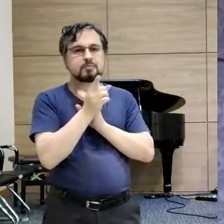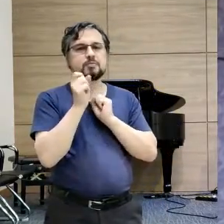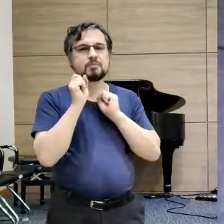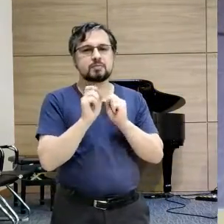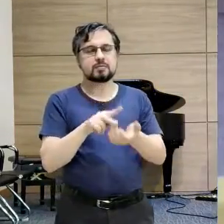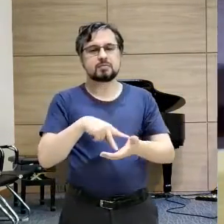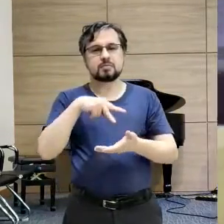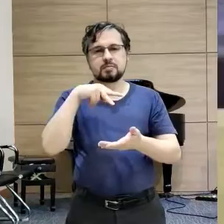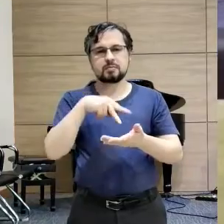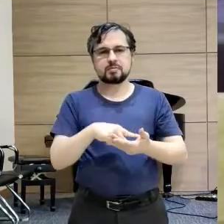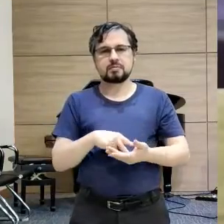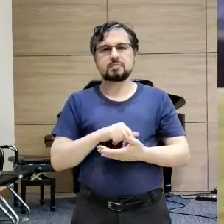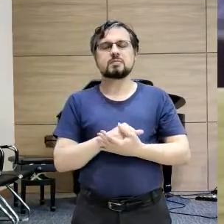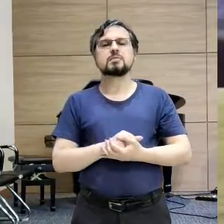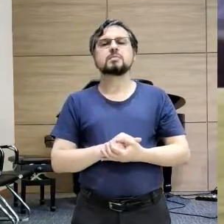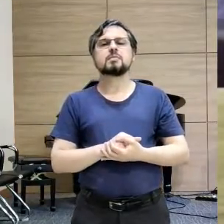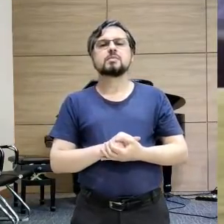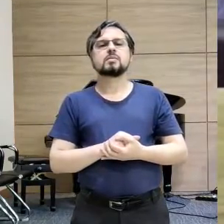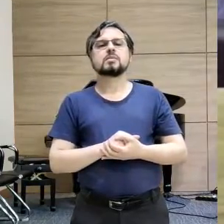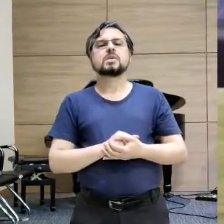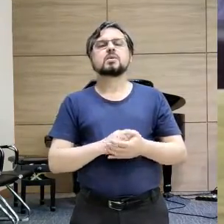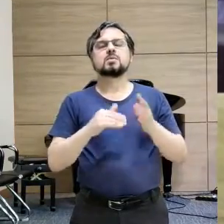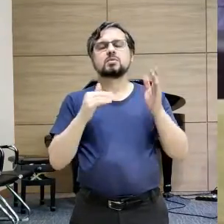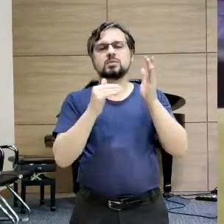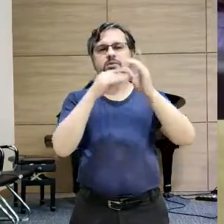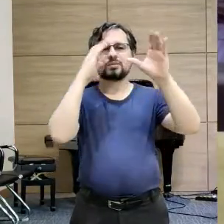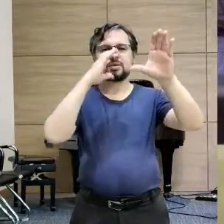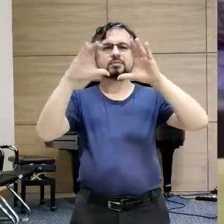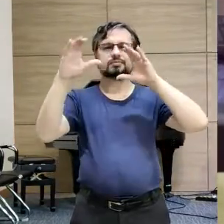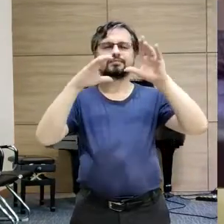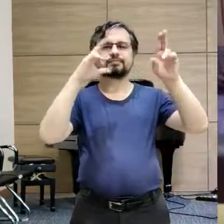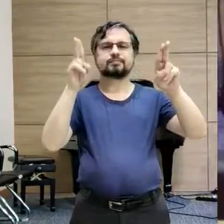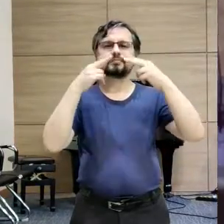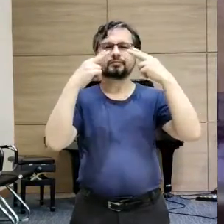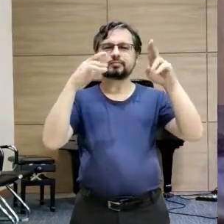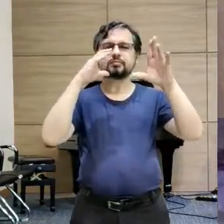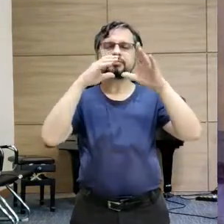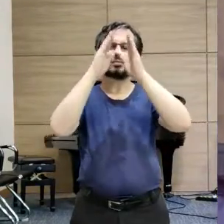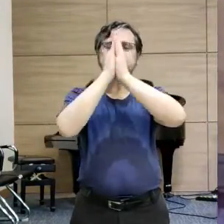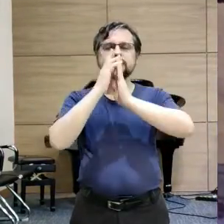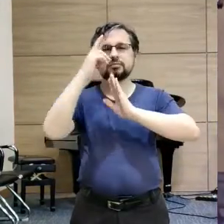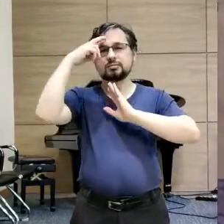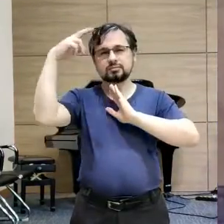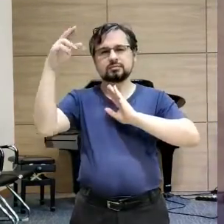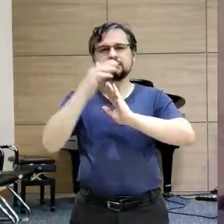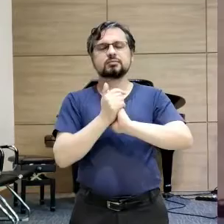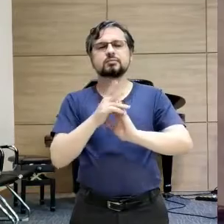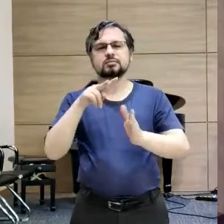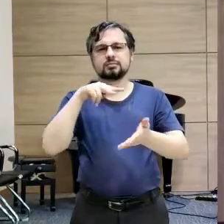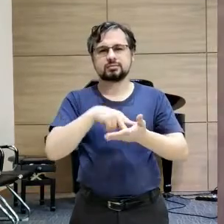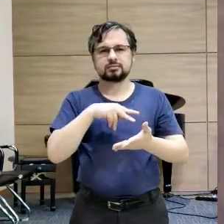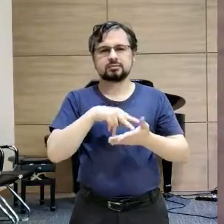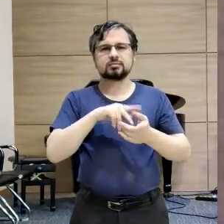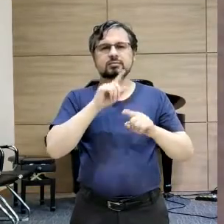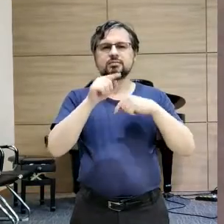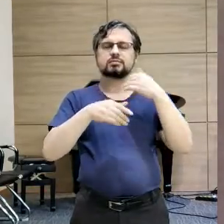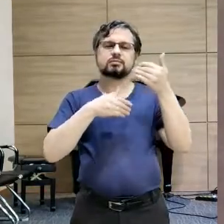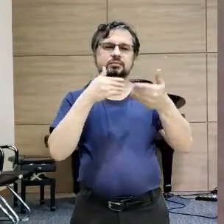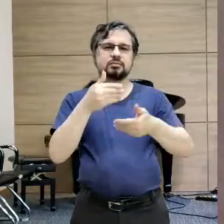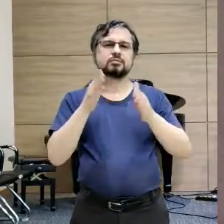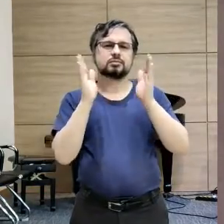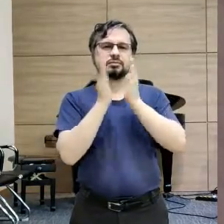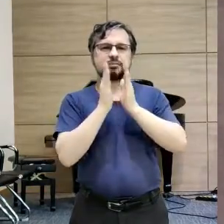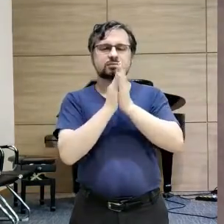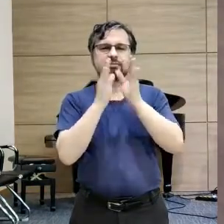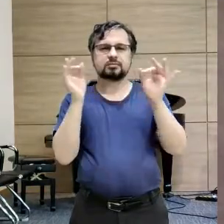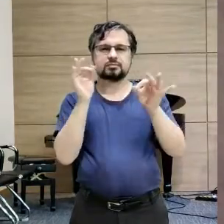levantar, nós vamos cantar a última canção de louvor e adoração ao Senhor, em pé, e na seguida vamos orar